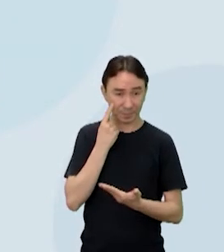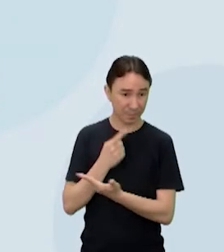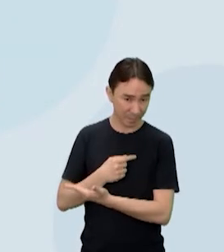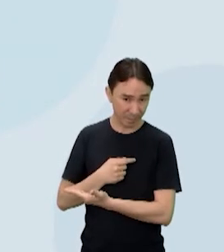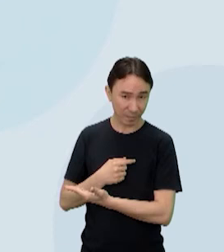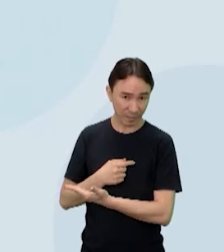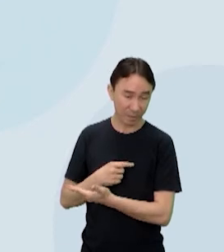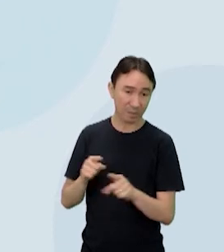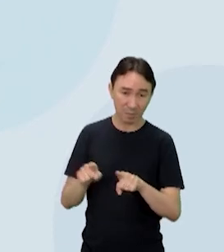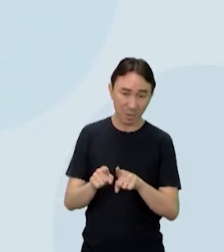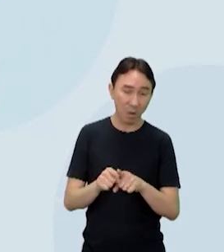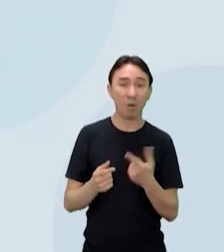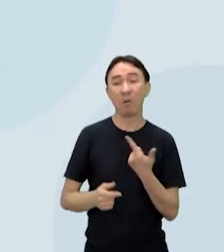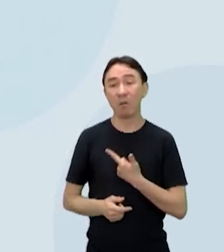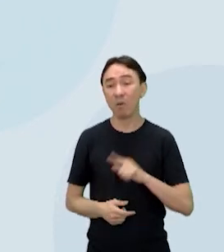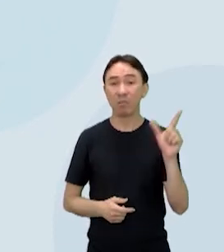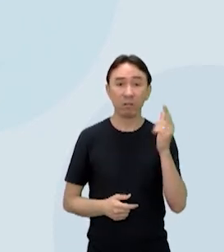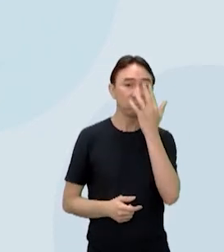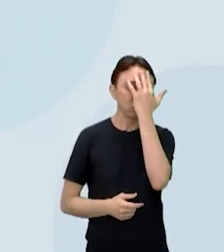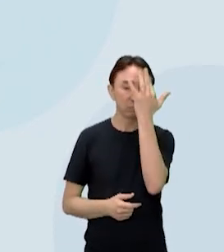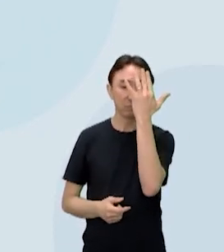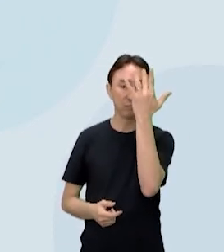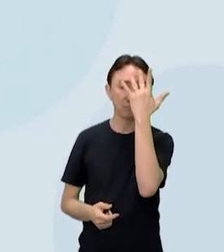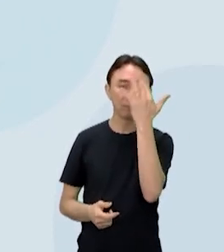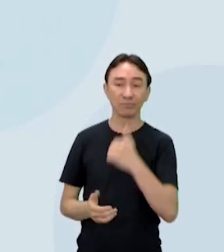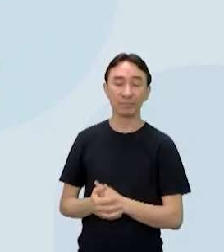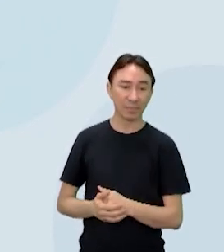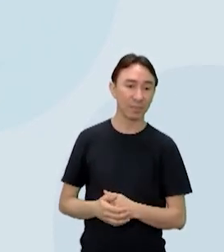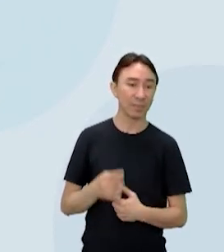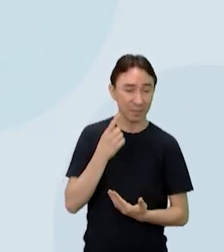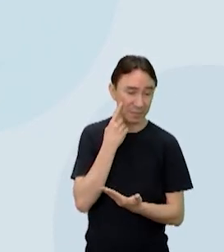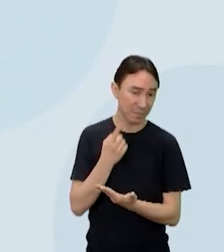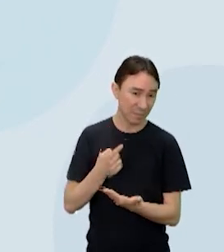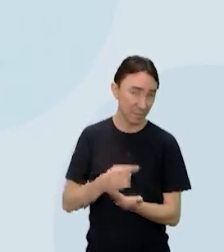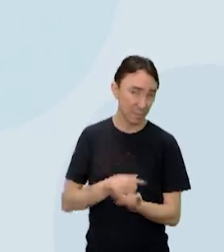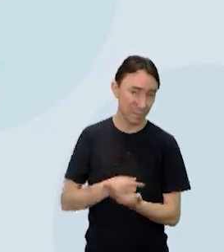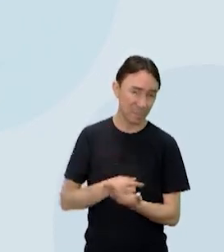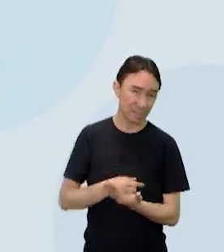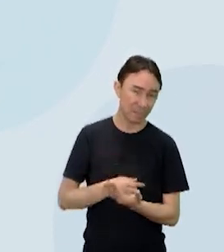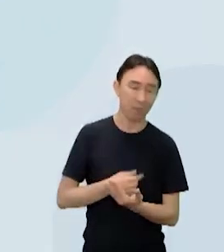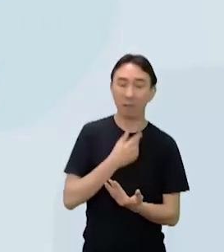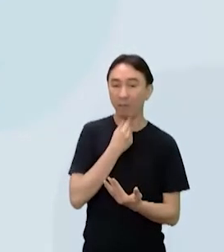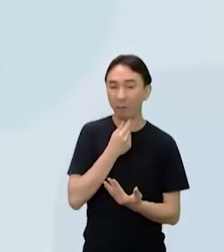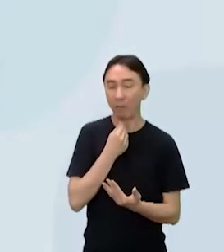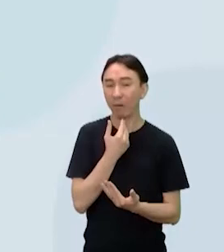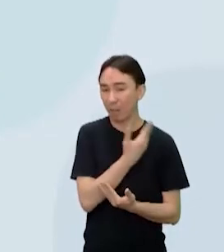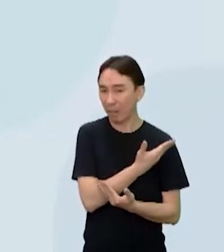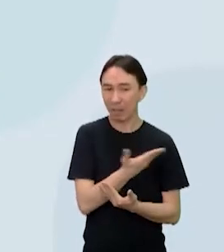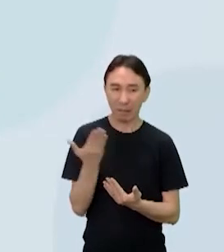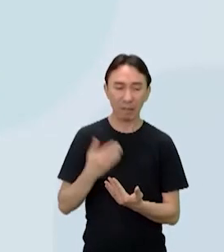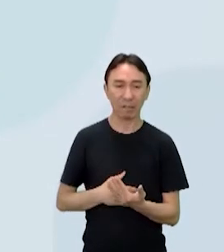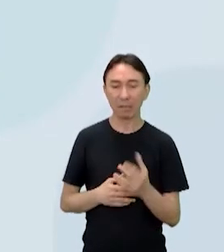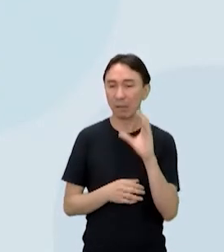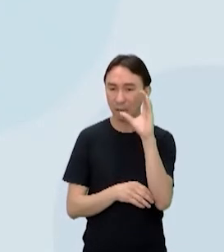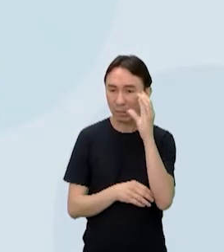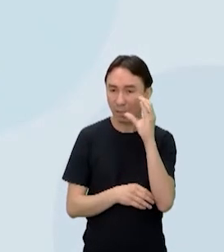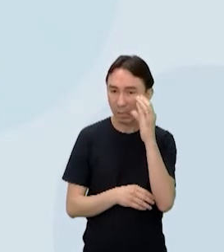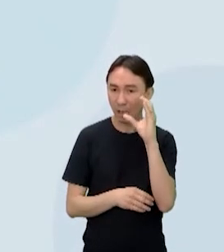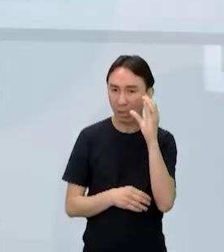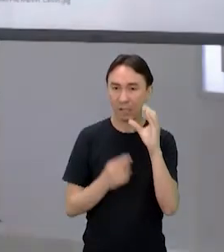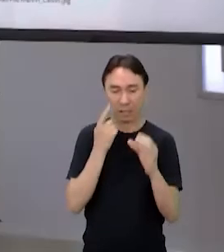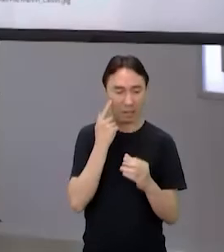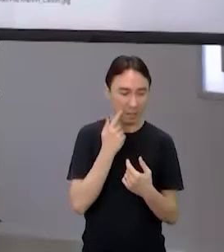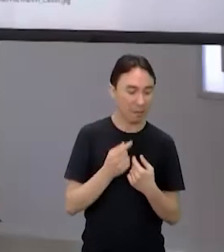gente pensar a respeito de como os cientistas, eles imaginavam ali os seus experimentos e quais